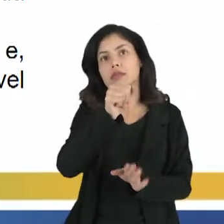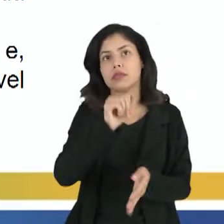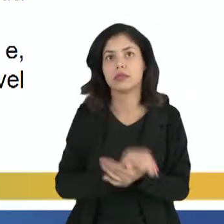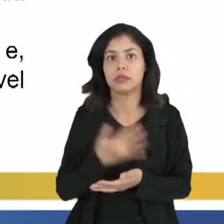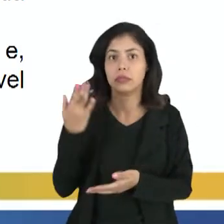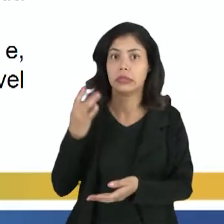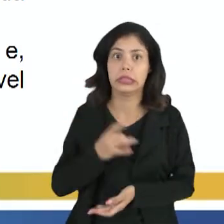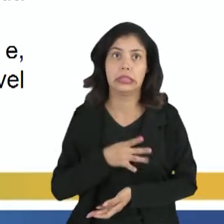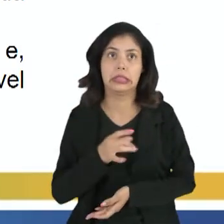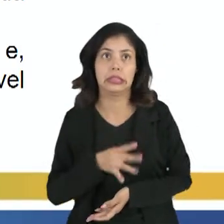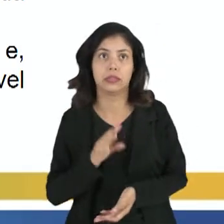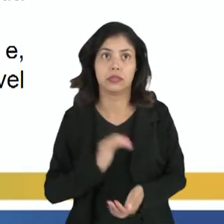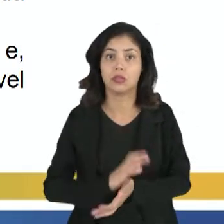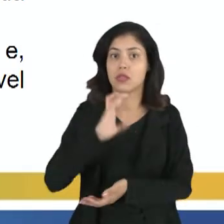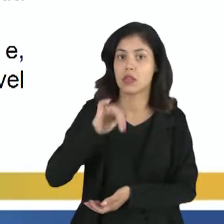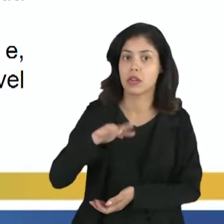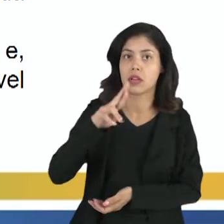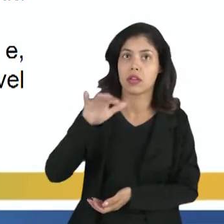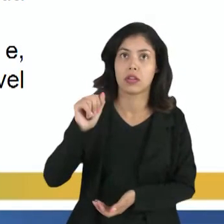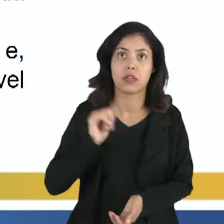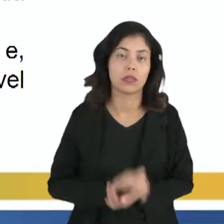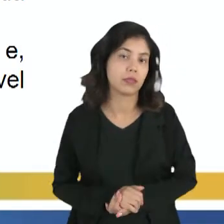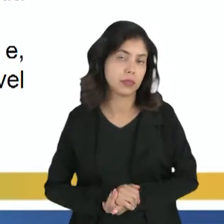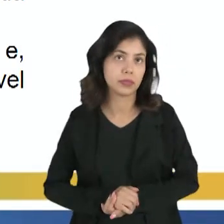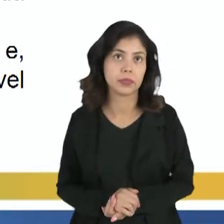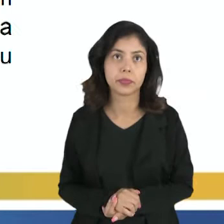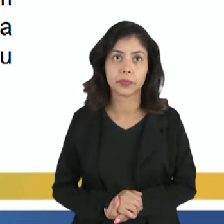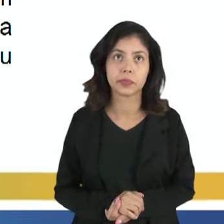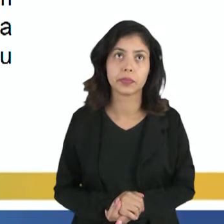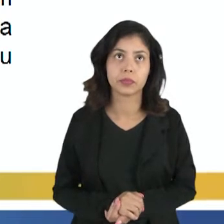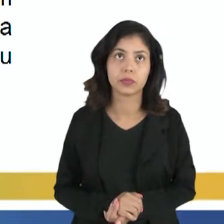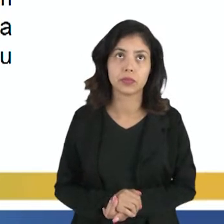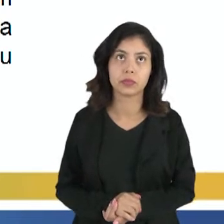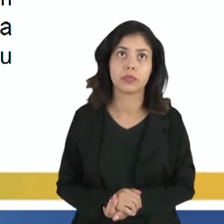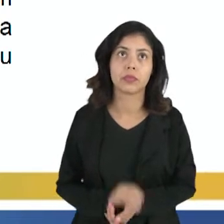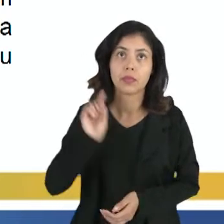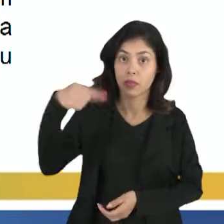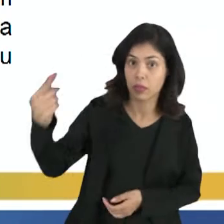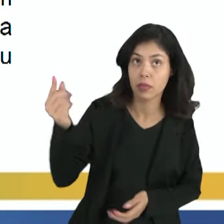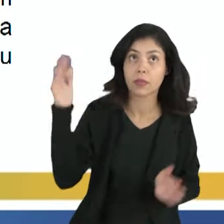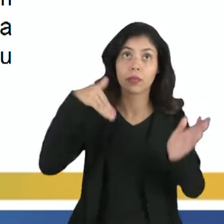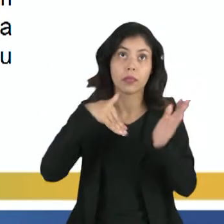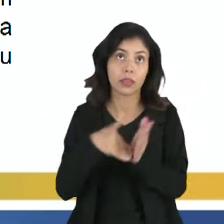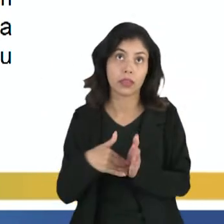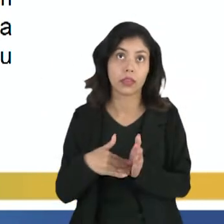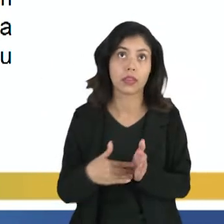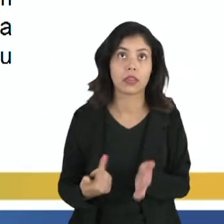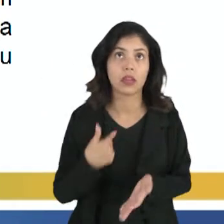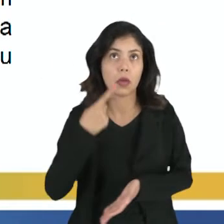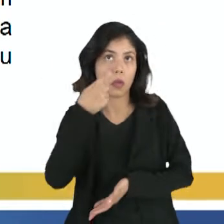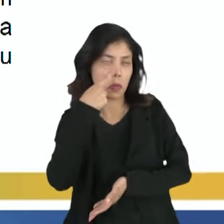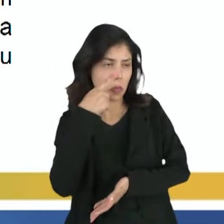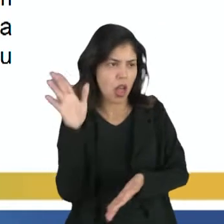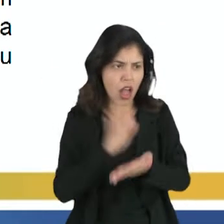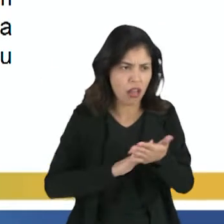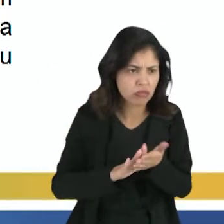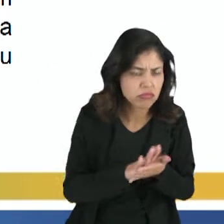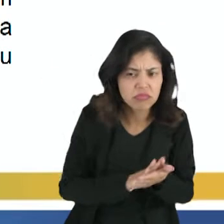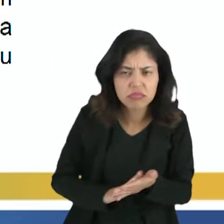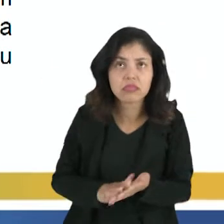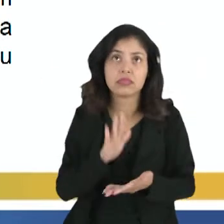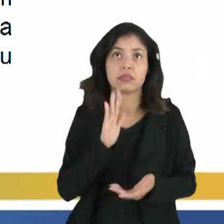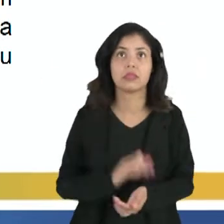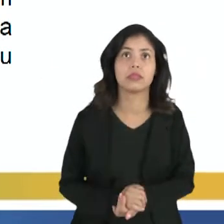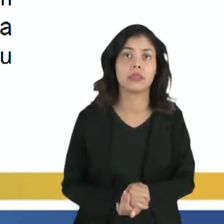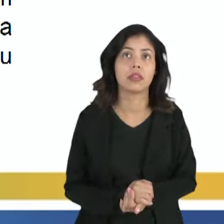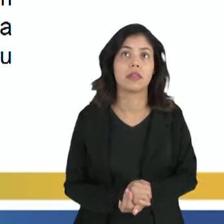à força ao temível cometa. Aquilo que até então não me